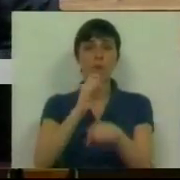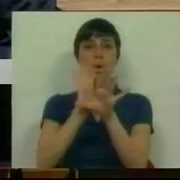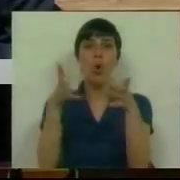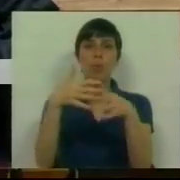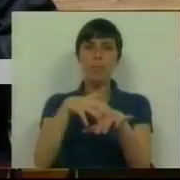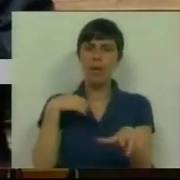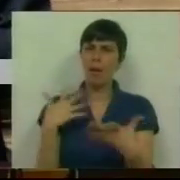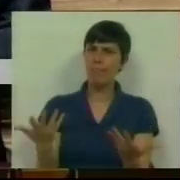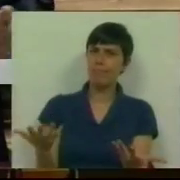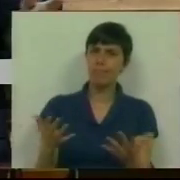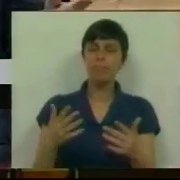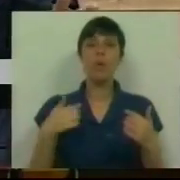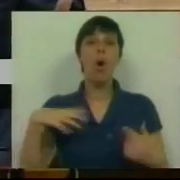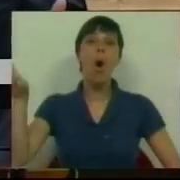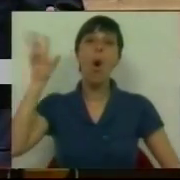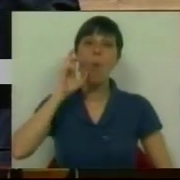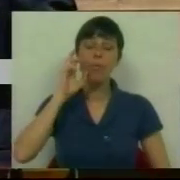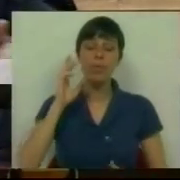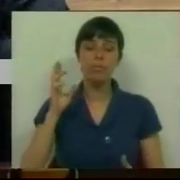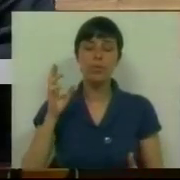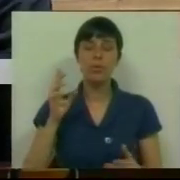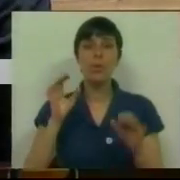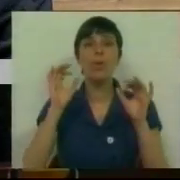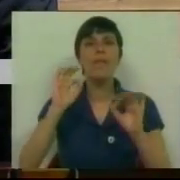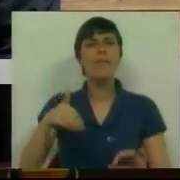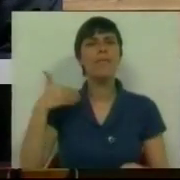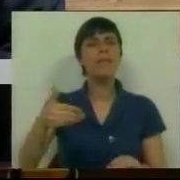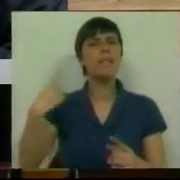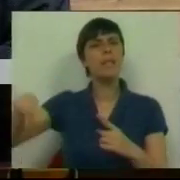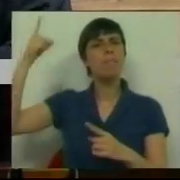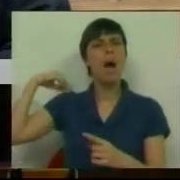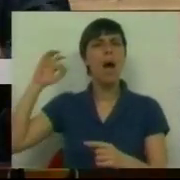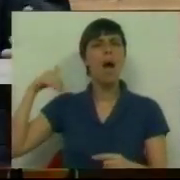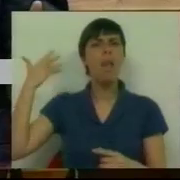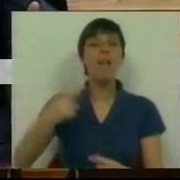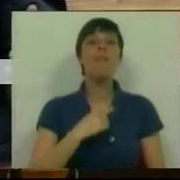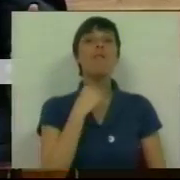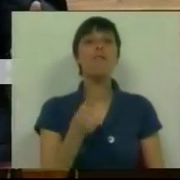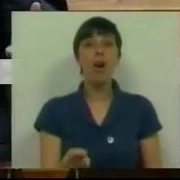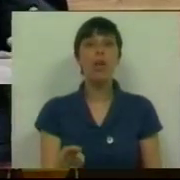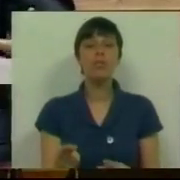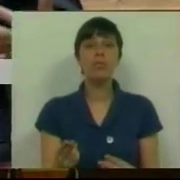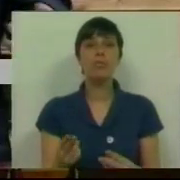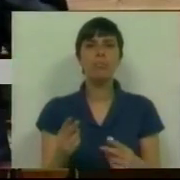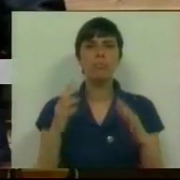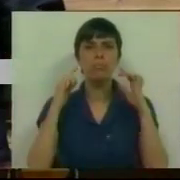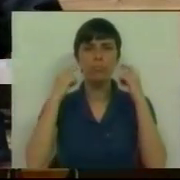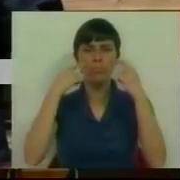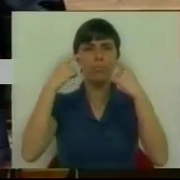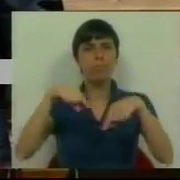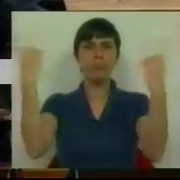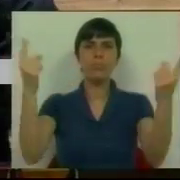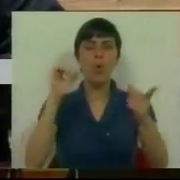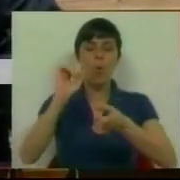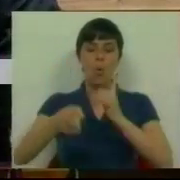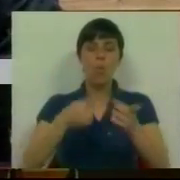grupos parlamentares. Nós ouvimos no fim de semana passado as vozes que se ecoaram para lá